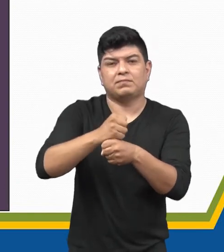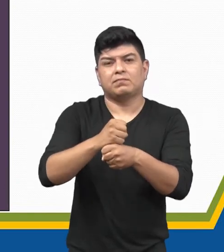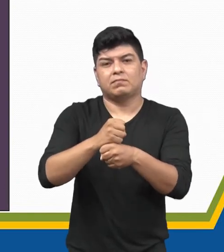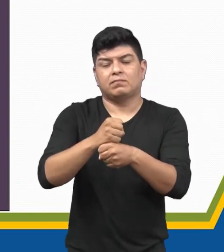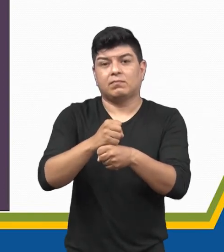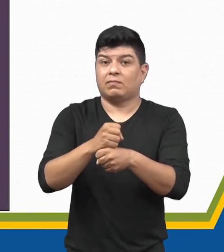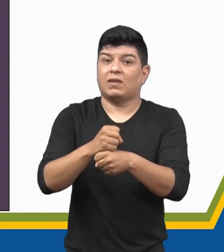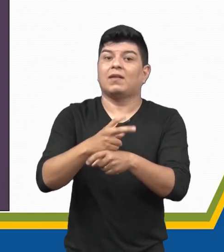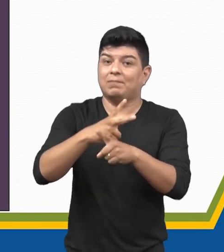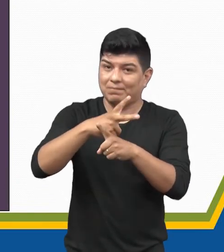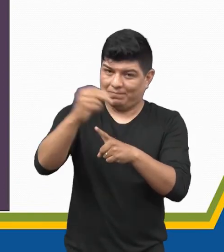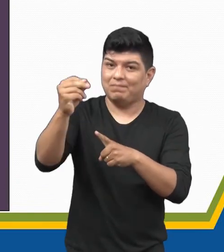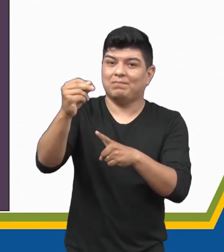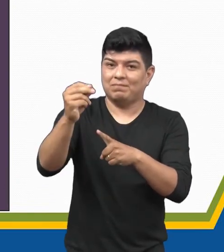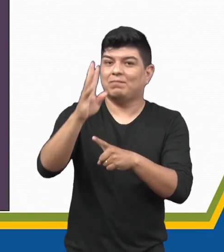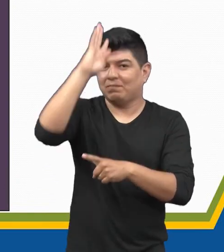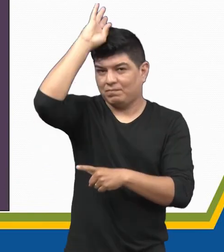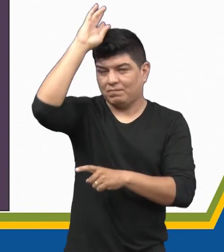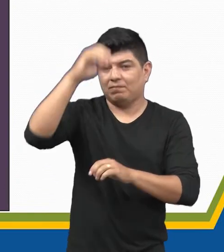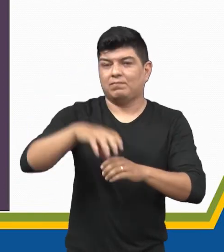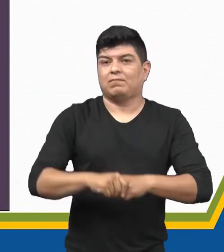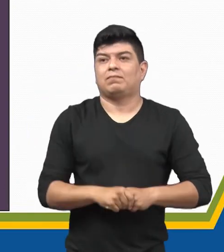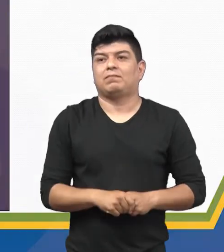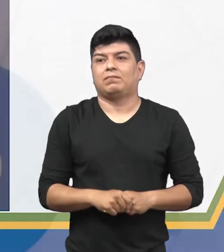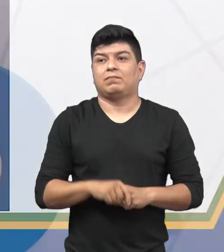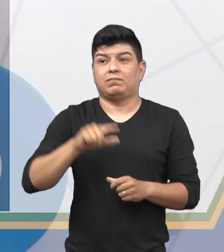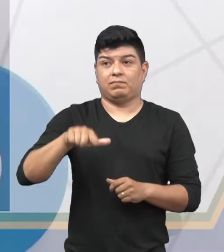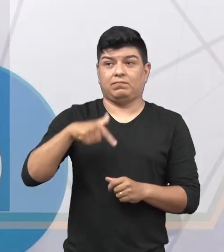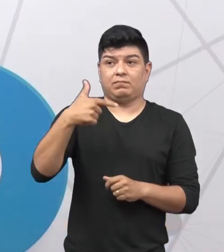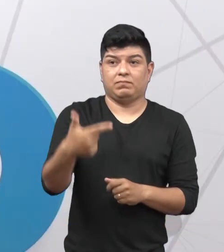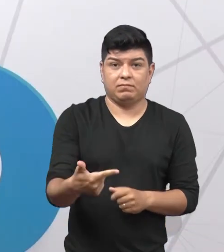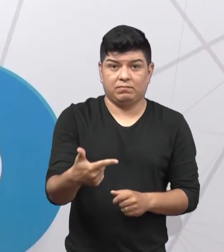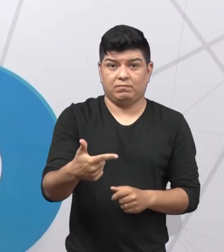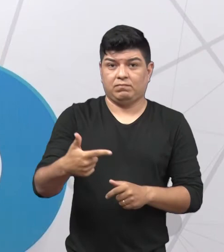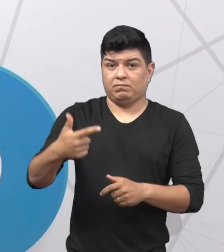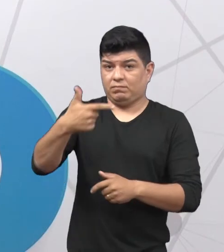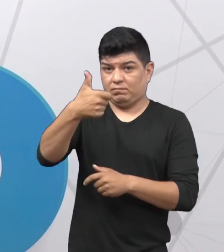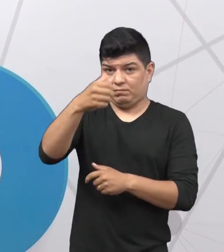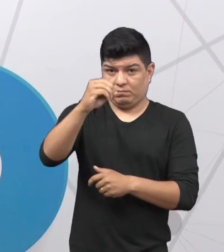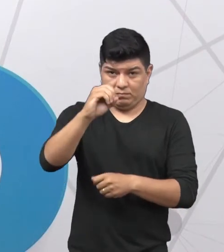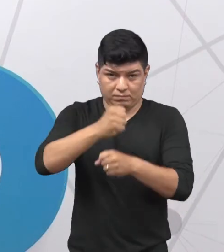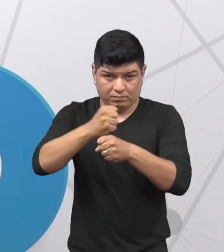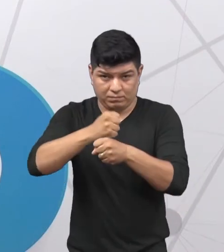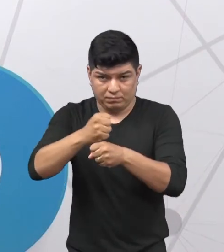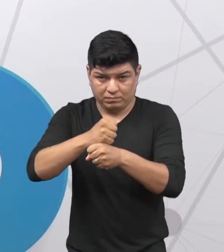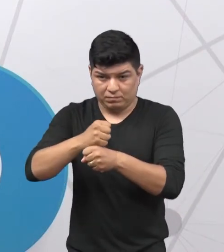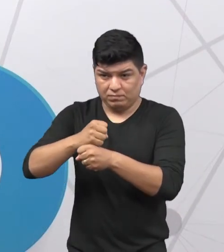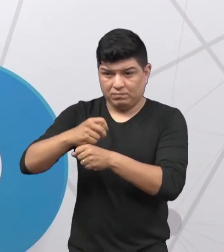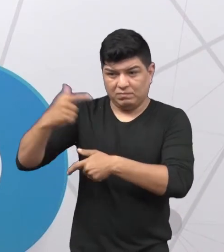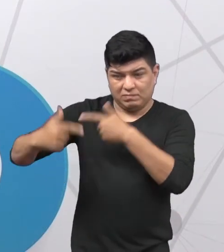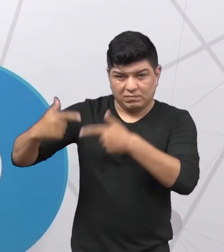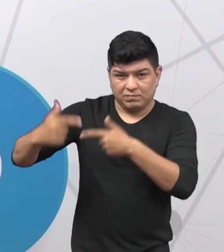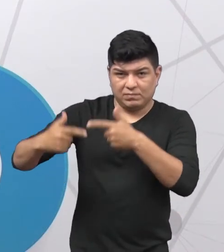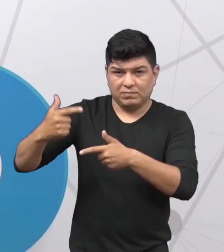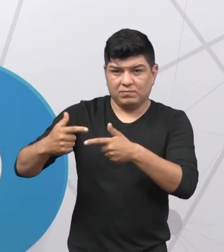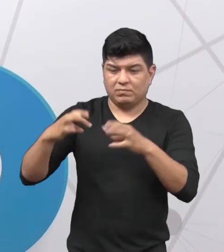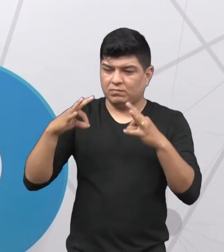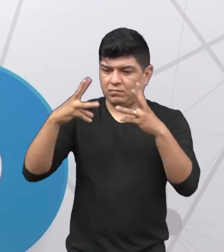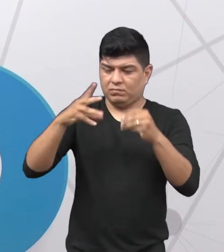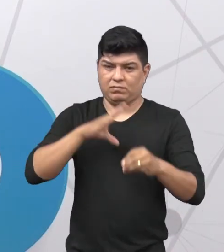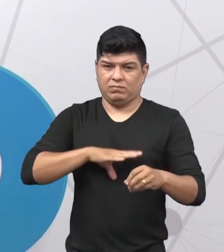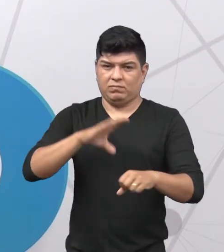dessa vez vencida por Esparta. Só que, depois de 10 anos de guerra, né, todas as cidades-estados estavam